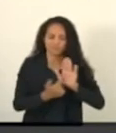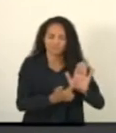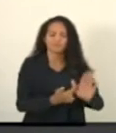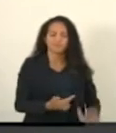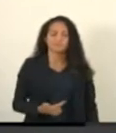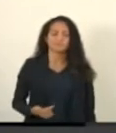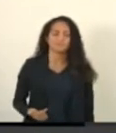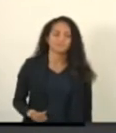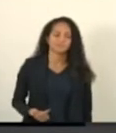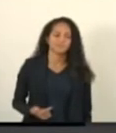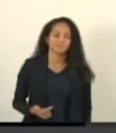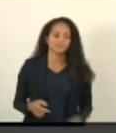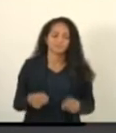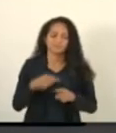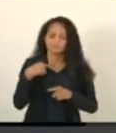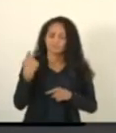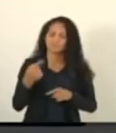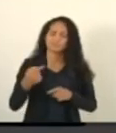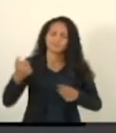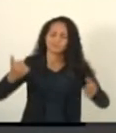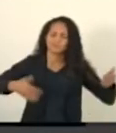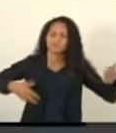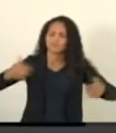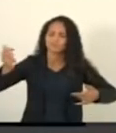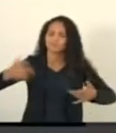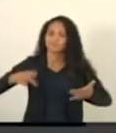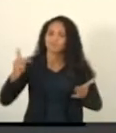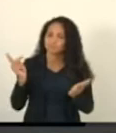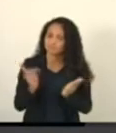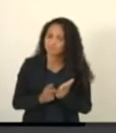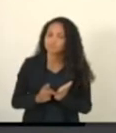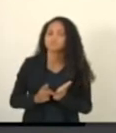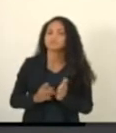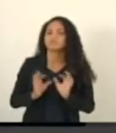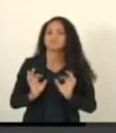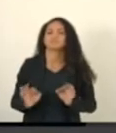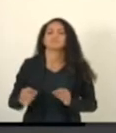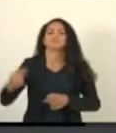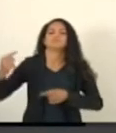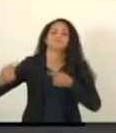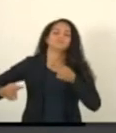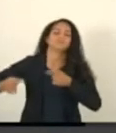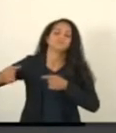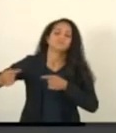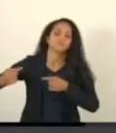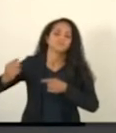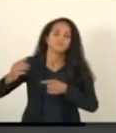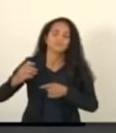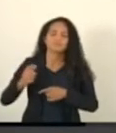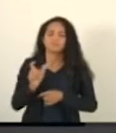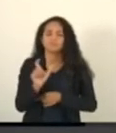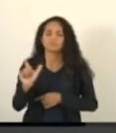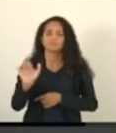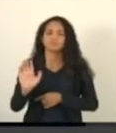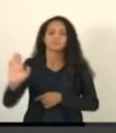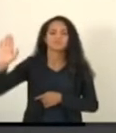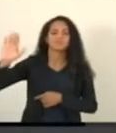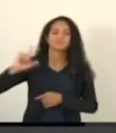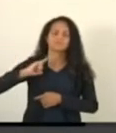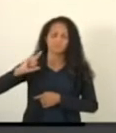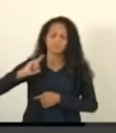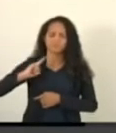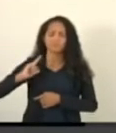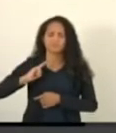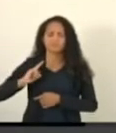certeza, fizemos a nossa fala verdadeira, a fala do político que tem palavra, a fala do político que fala